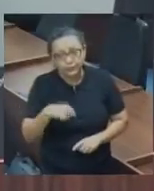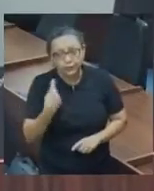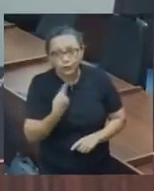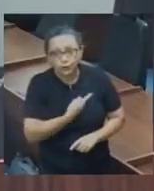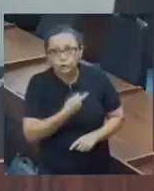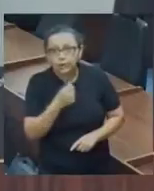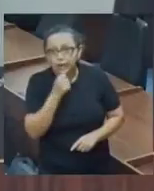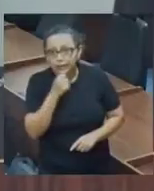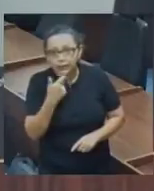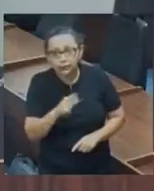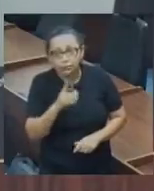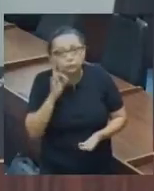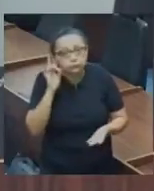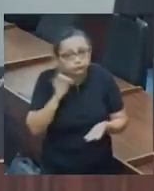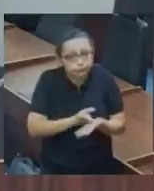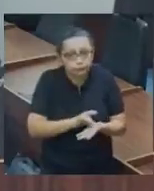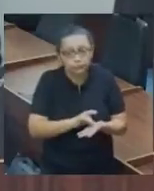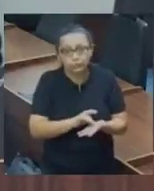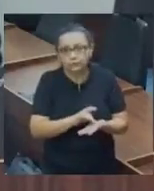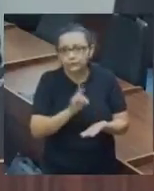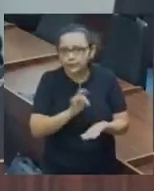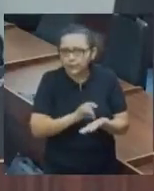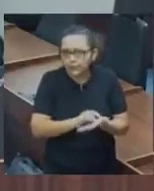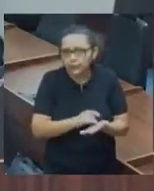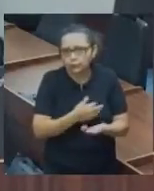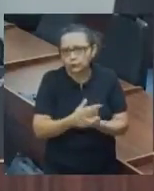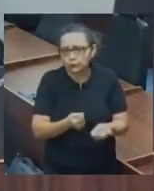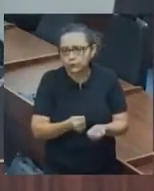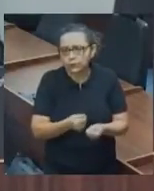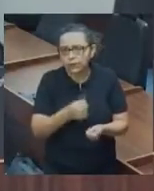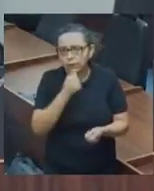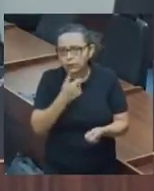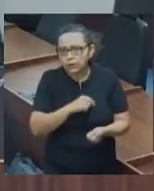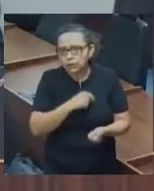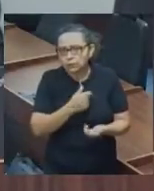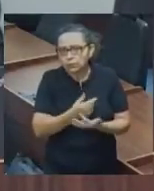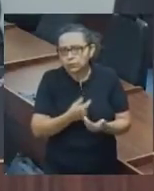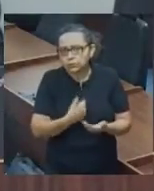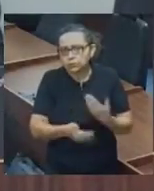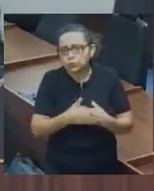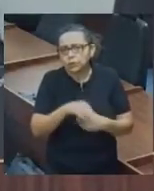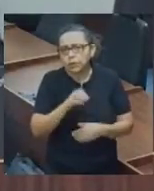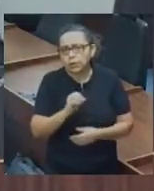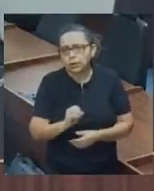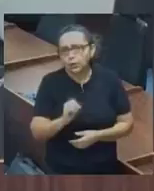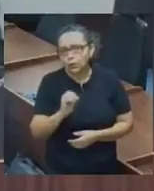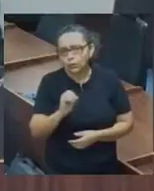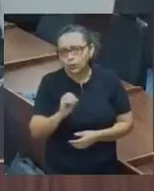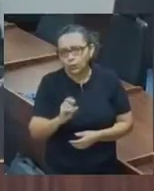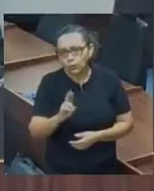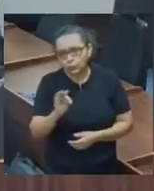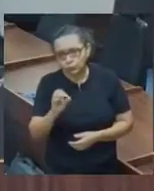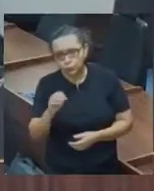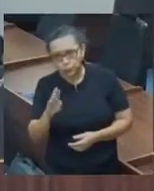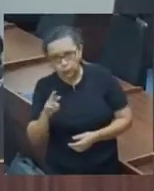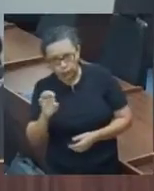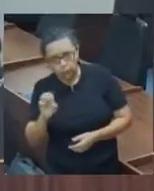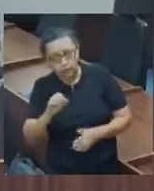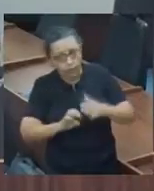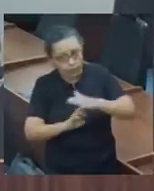não temos ainda os verdadeiros se borges não lhe uma matéria hoje sobre outro bock que uma empresa de